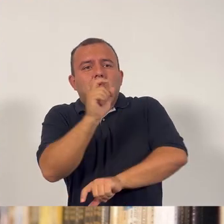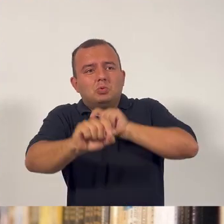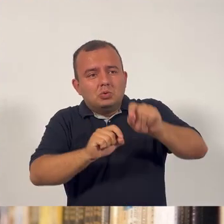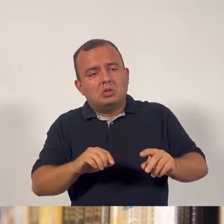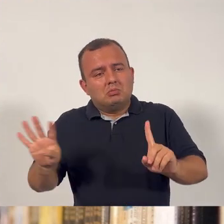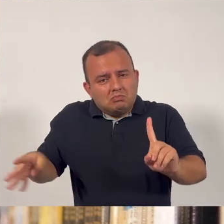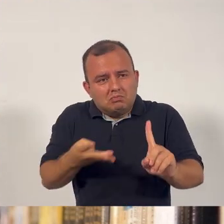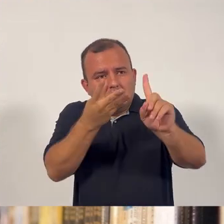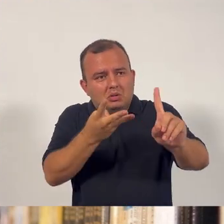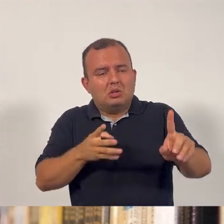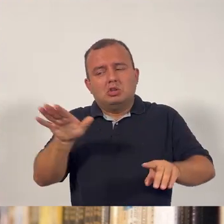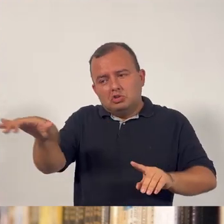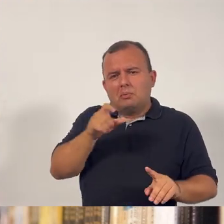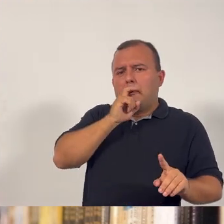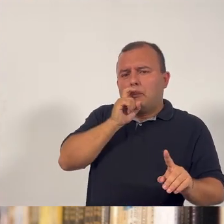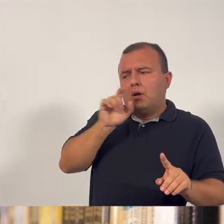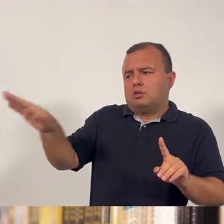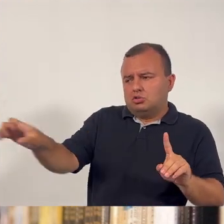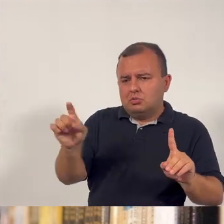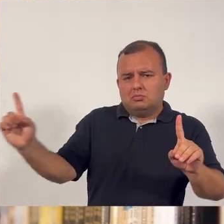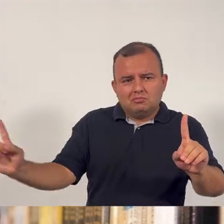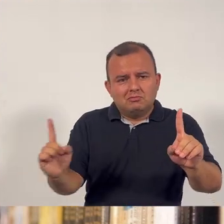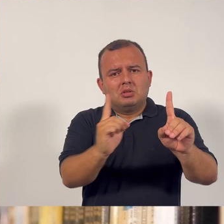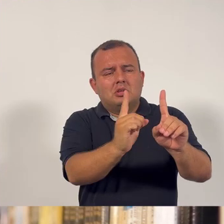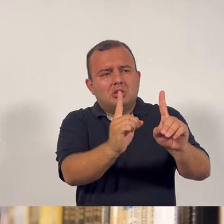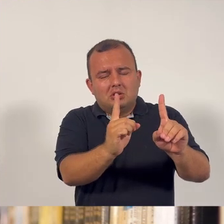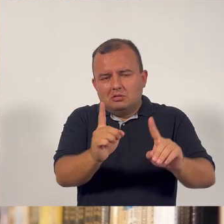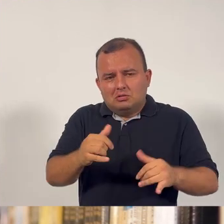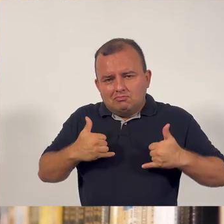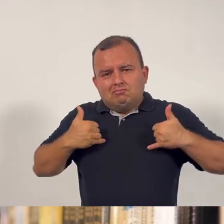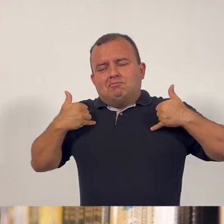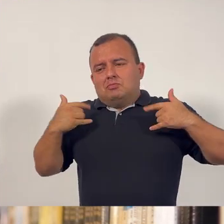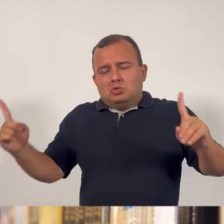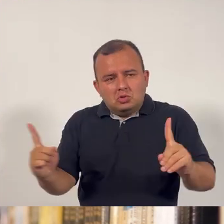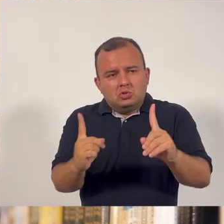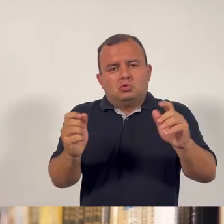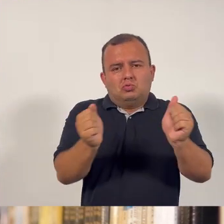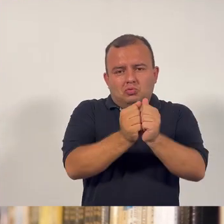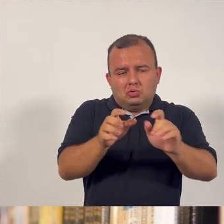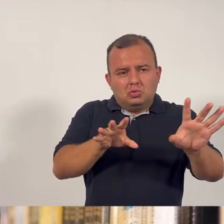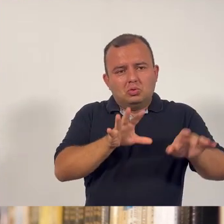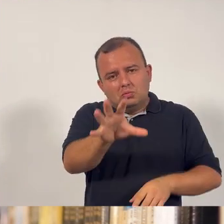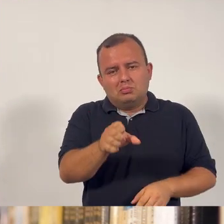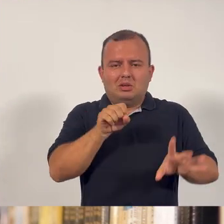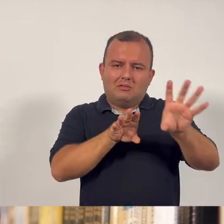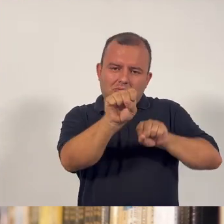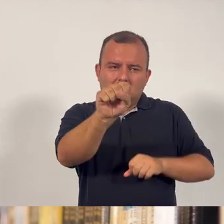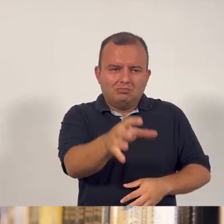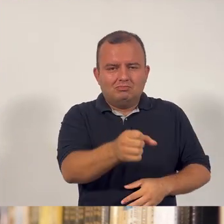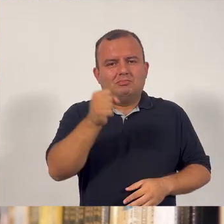tem ali o mérito, que daí chama o pai ou chama o familiar e eles vão, tem aquele orgulho ali de ter aquele momento de pegar